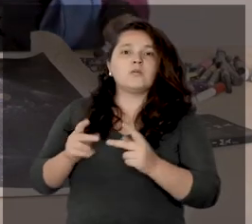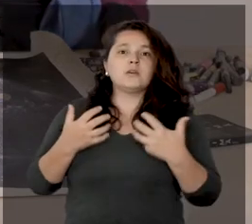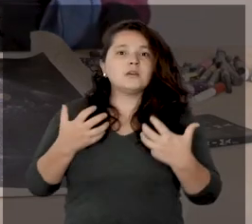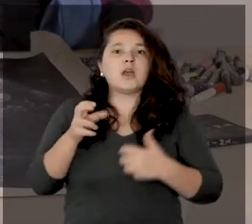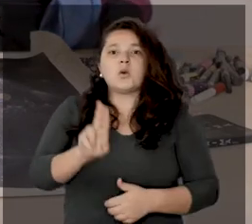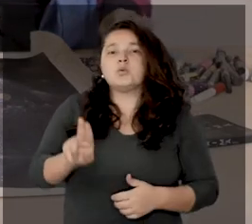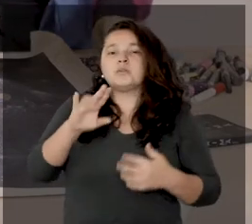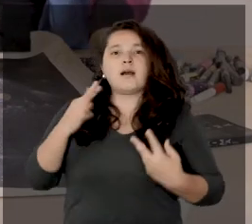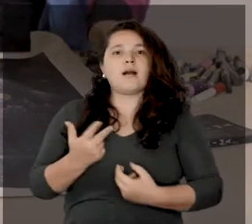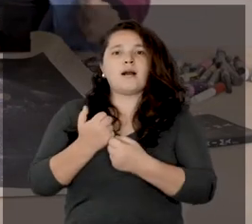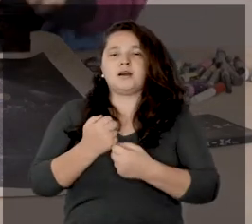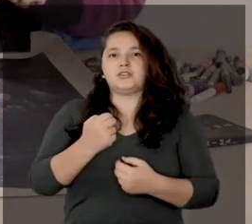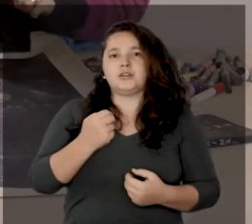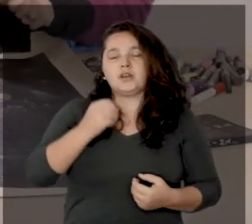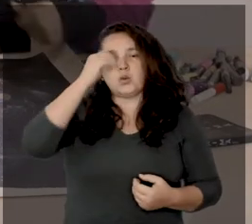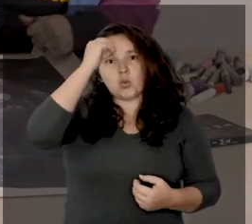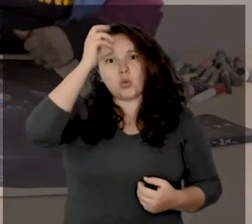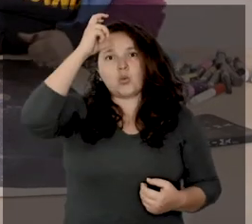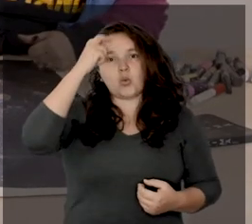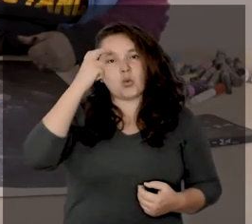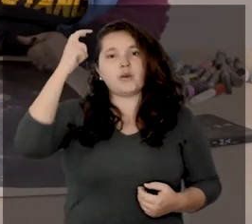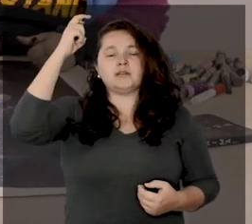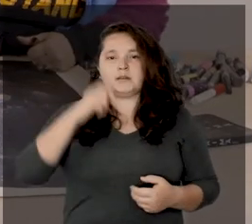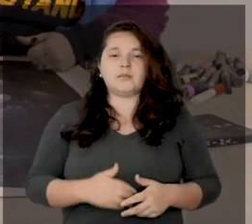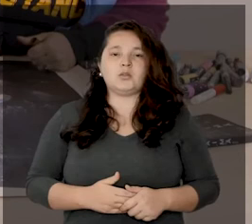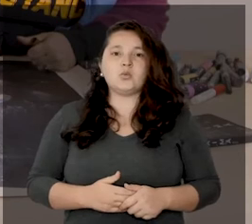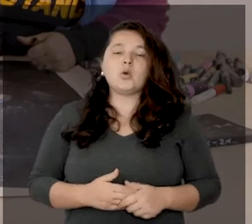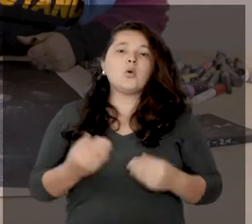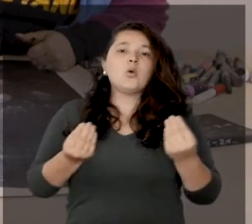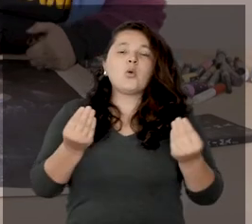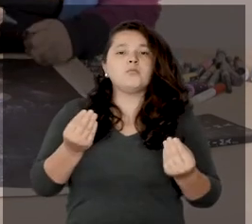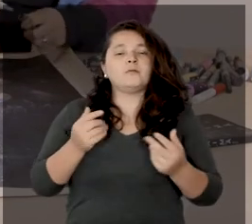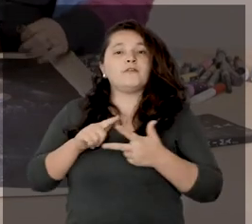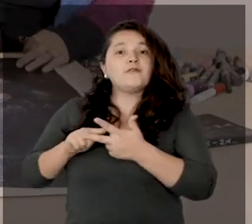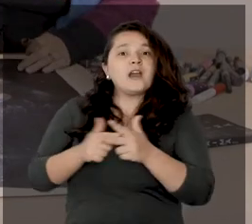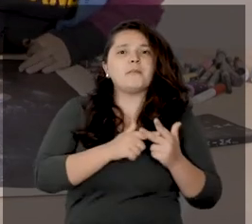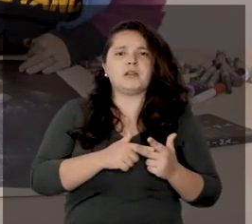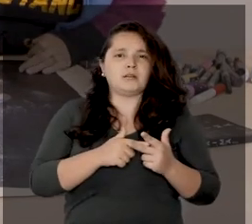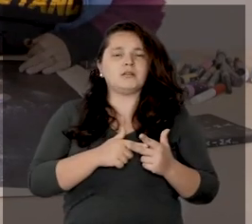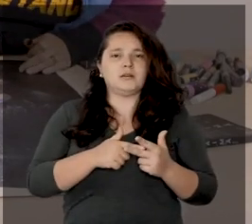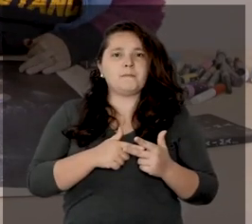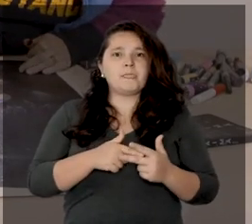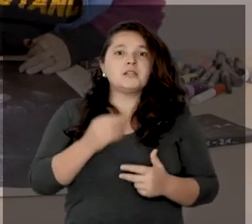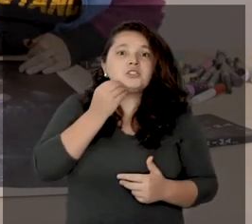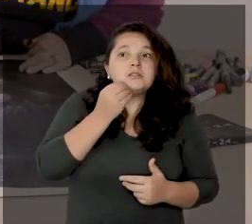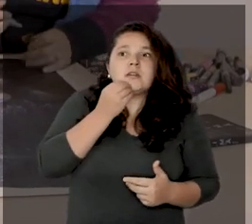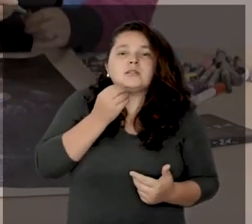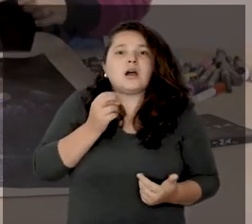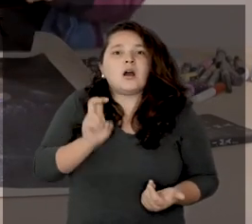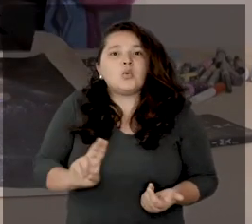conhecimento, a sua saída, né, a sua assim, um recurso